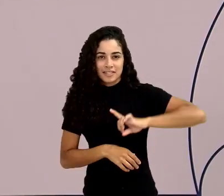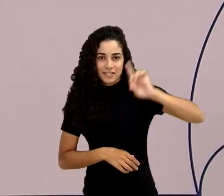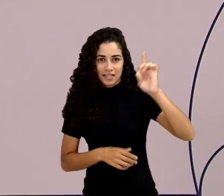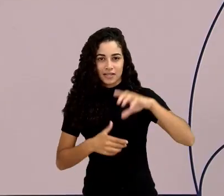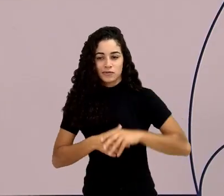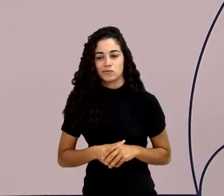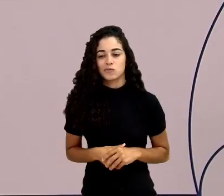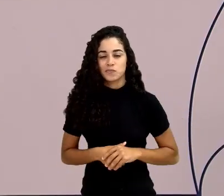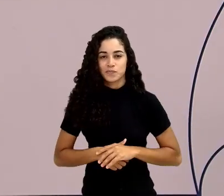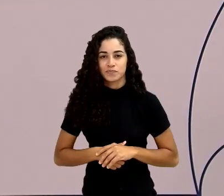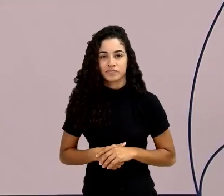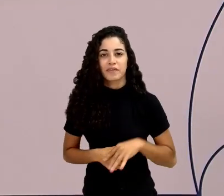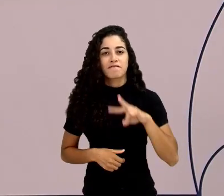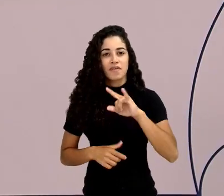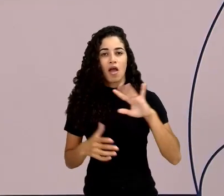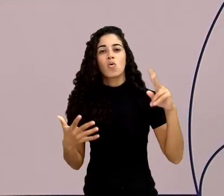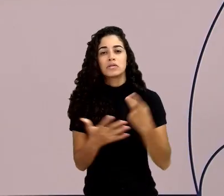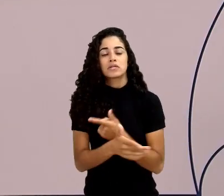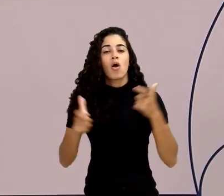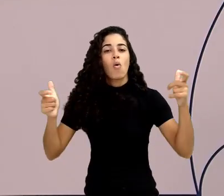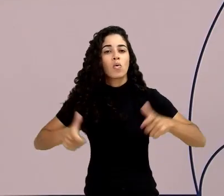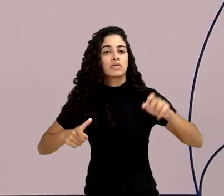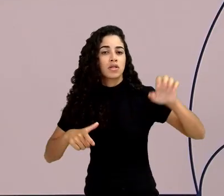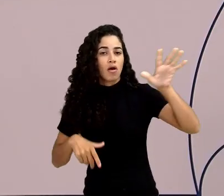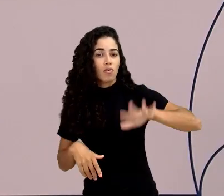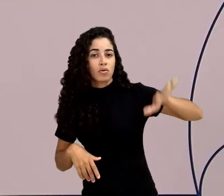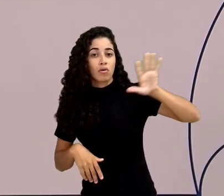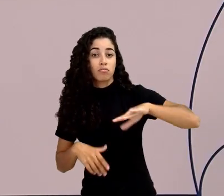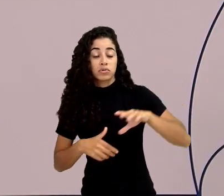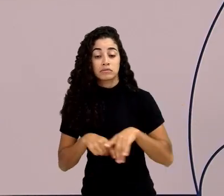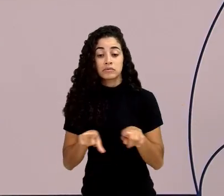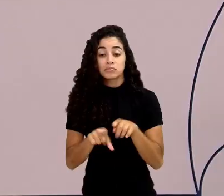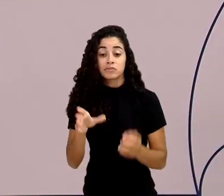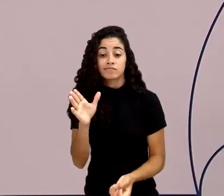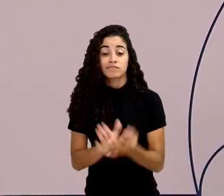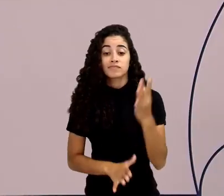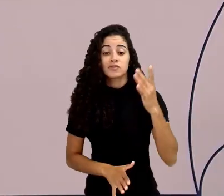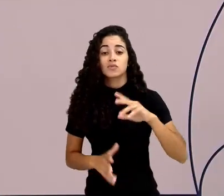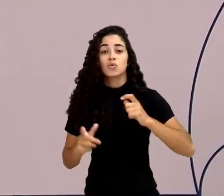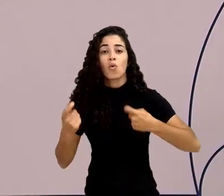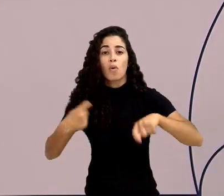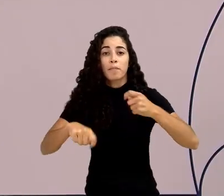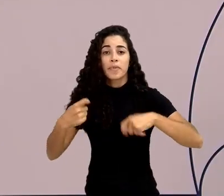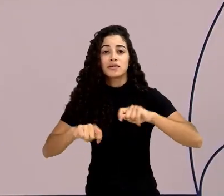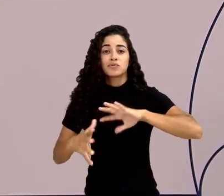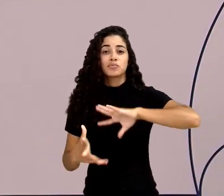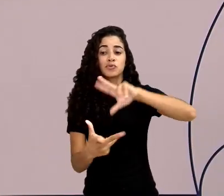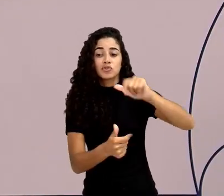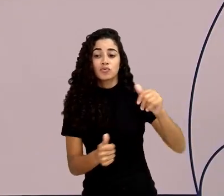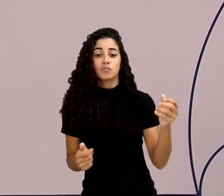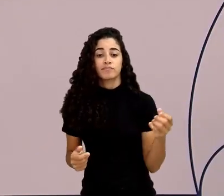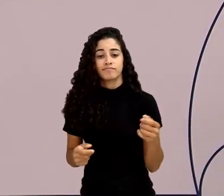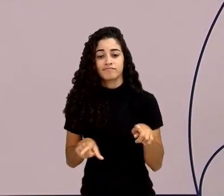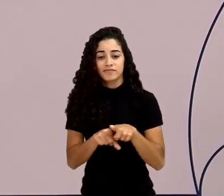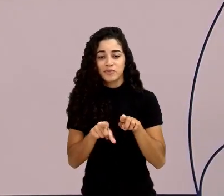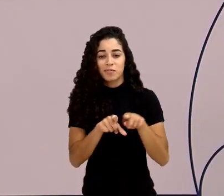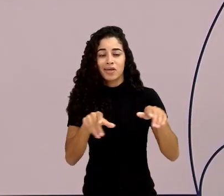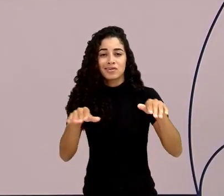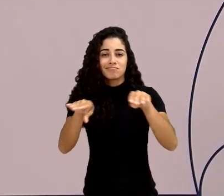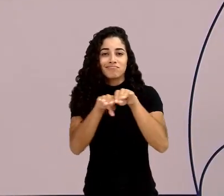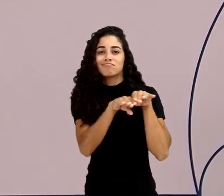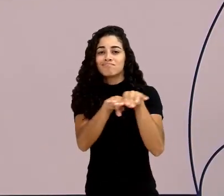na Europa. O surgimento do comércio mundial e novas desigualdades. Inclusive, há alguns autores que